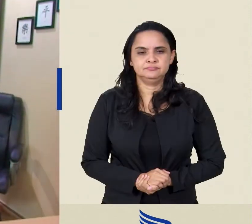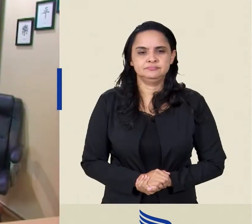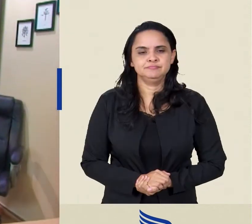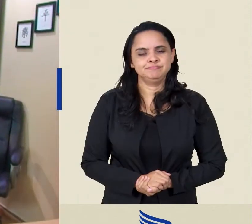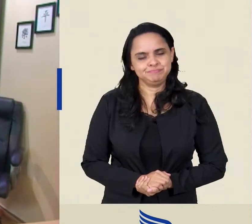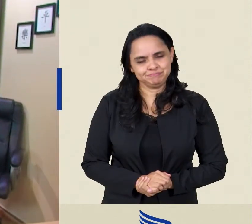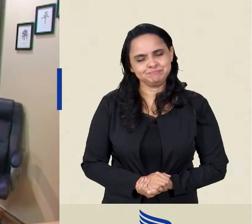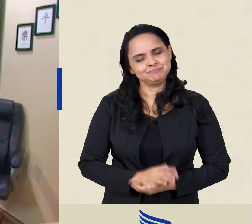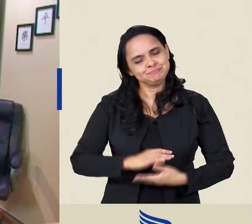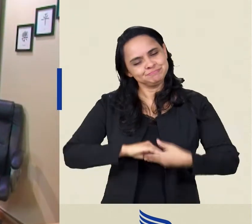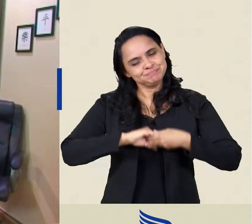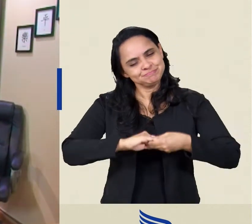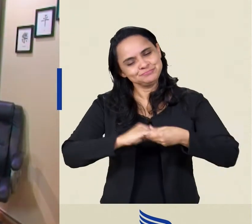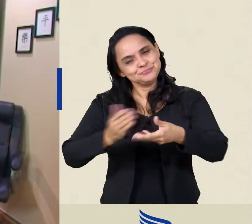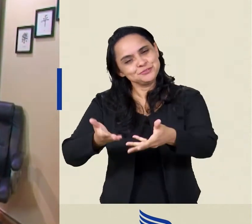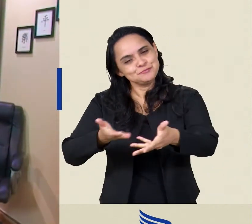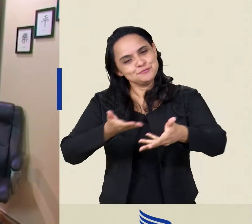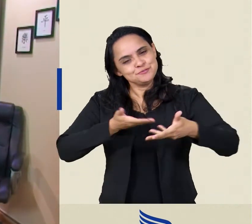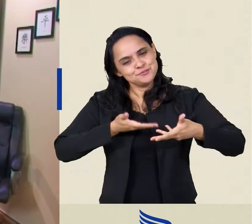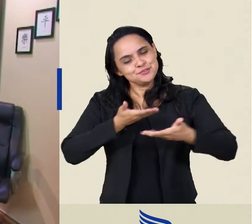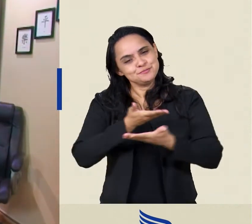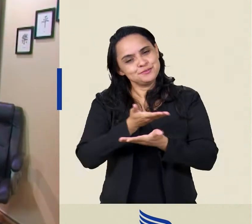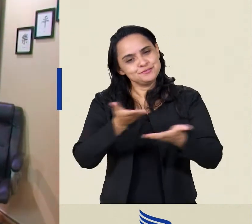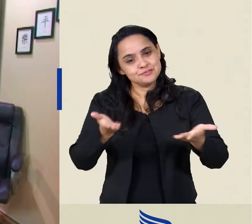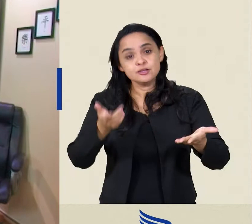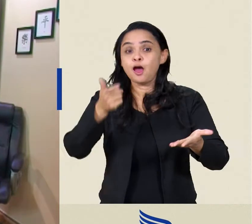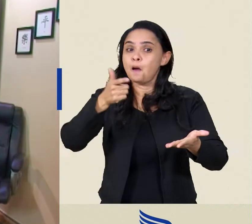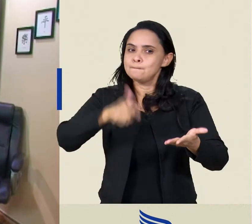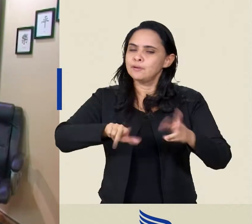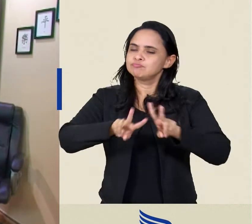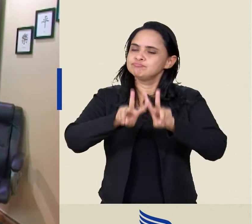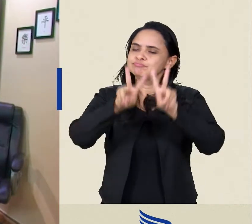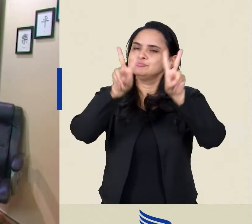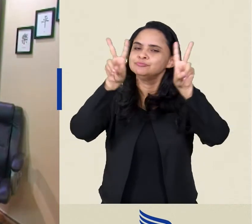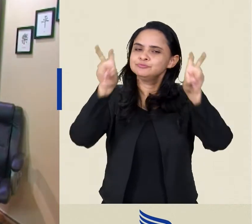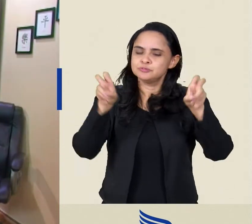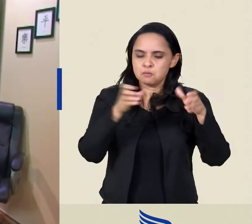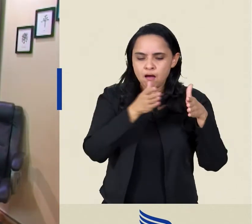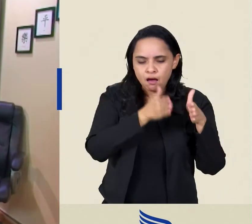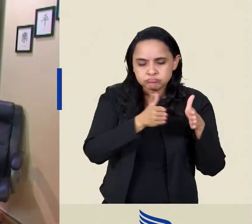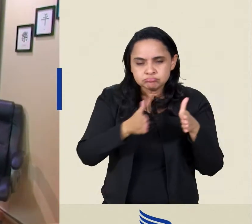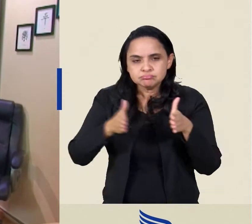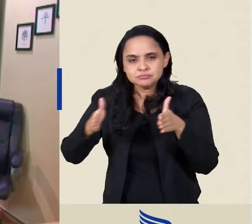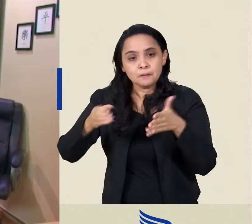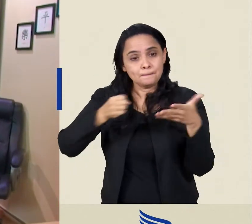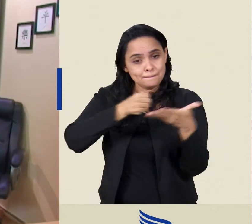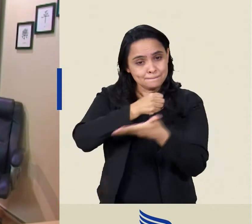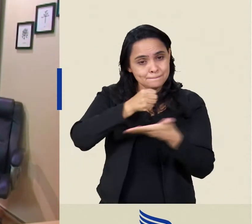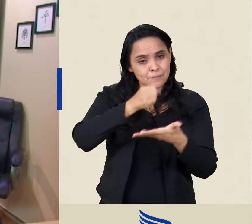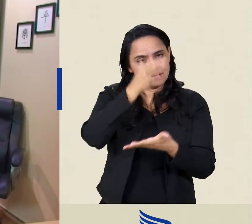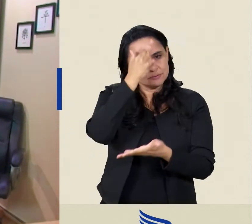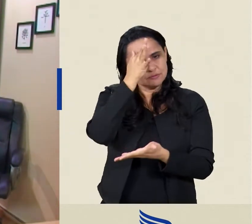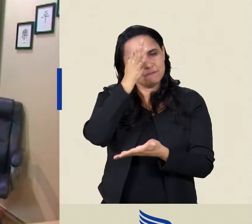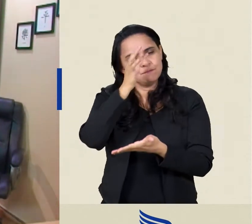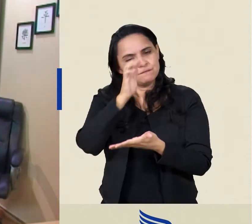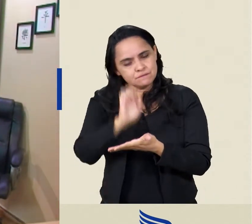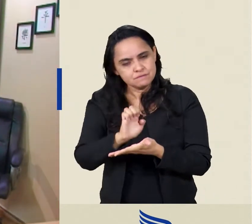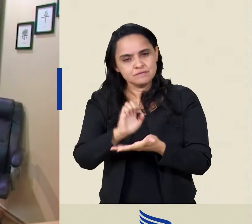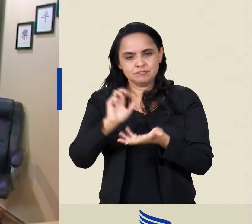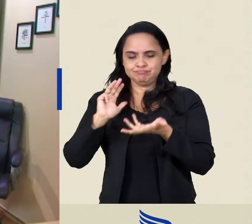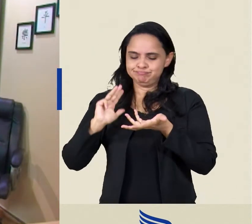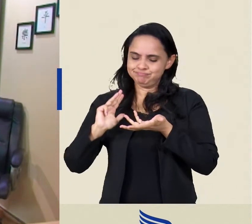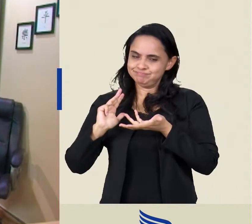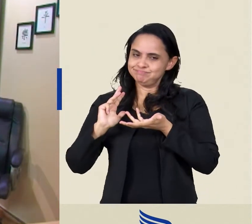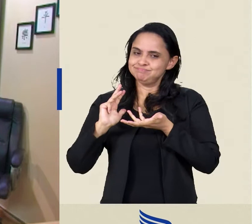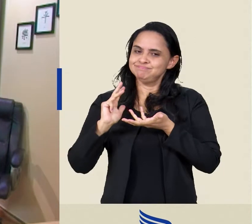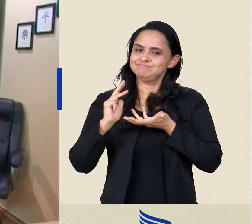Damos cordiais boas-vindas para mais um tema da série Princípios de Fé da Igreja Adventista do